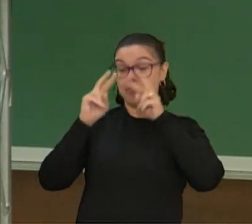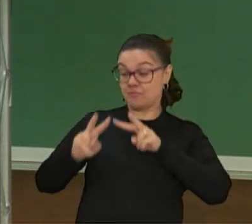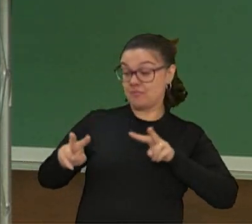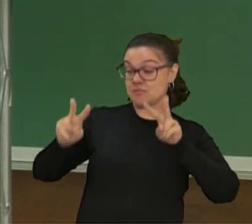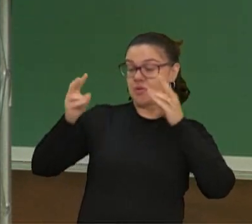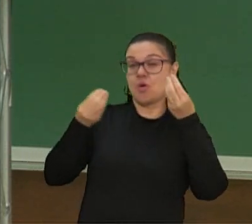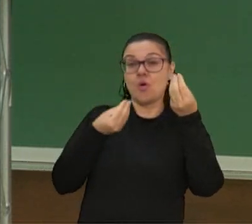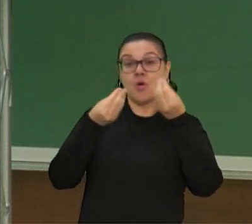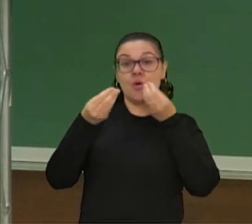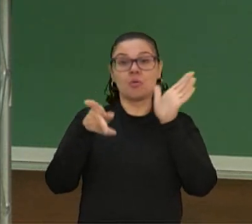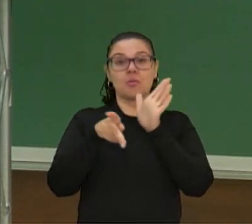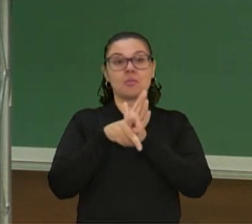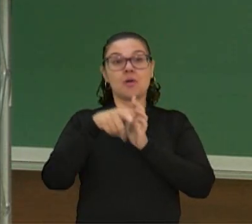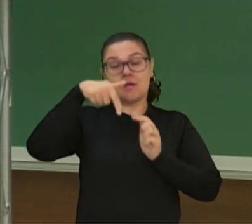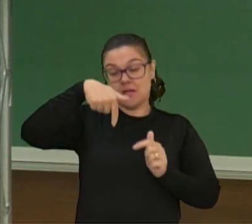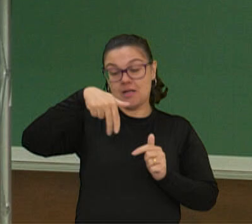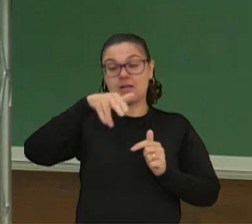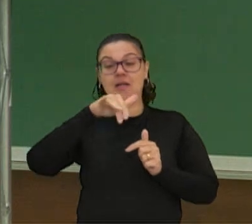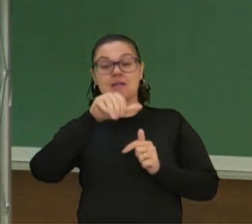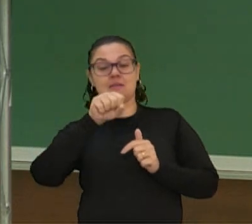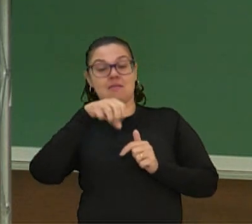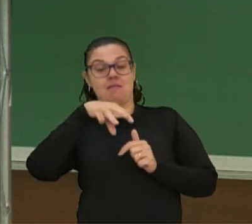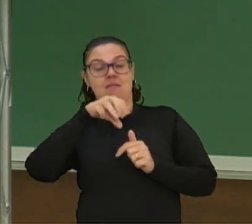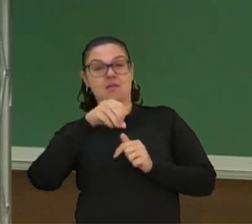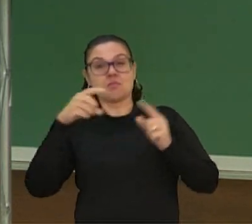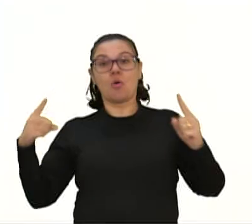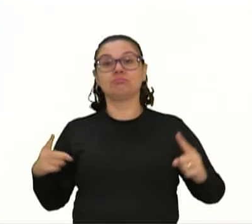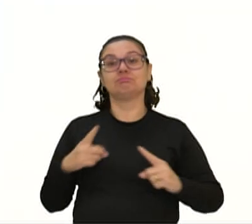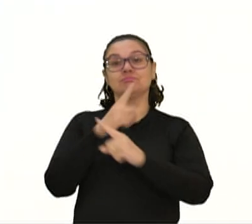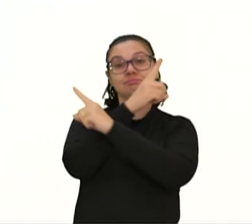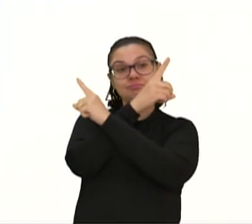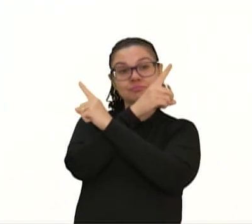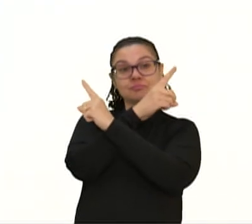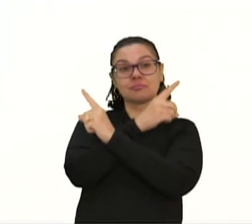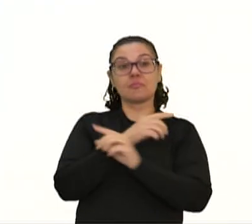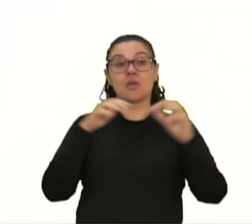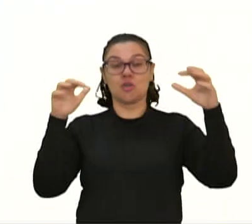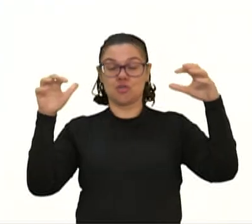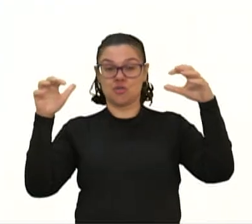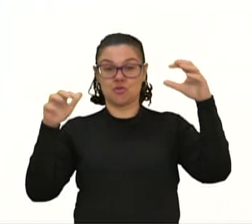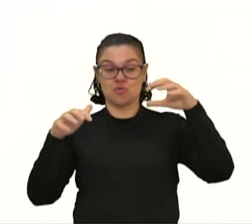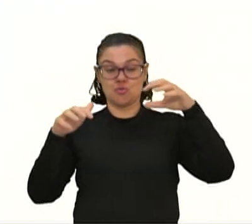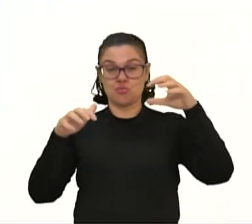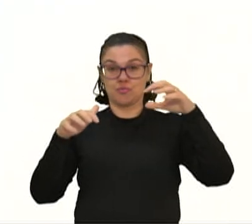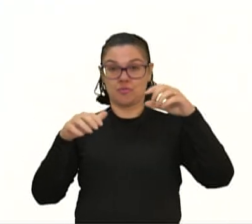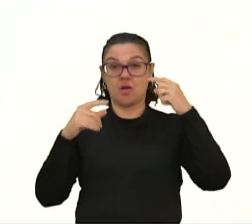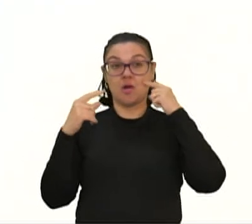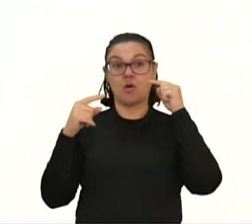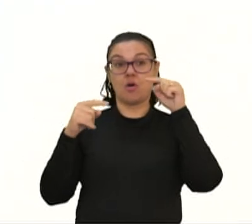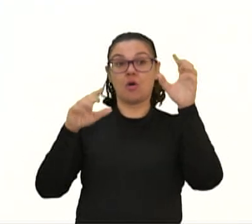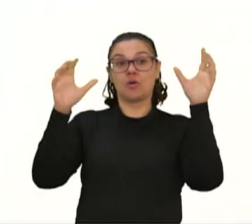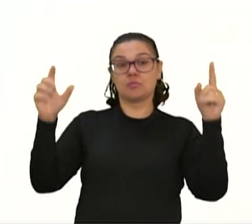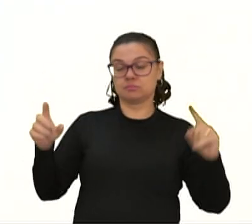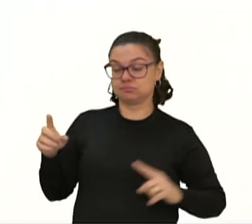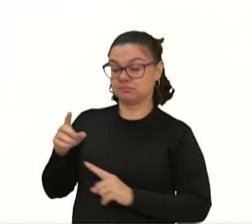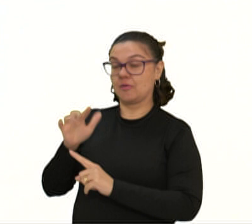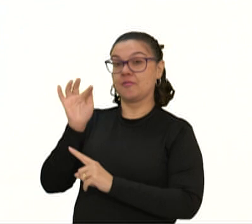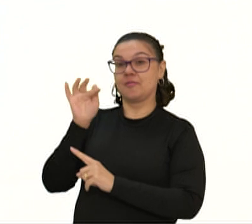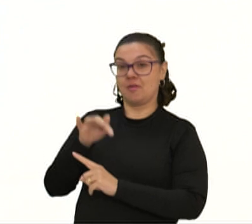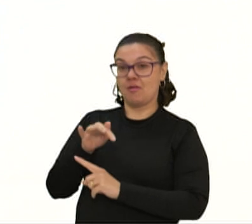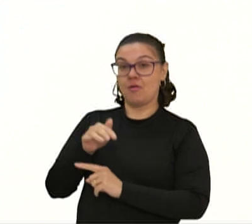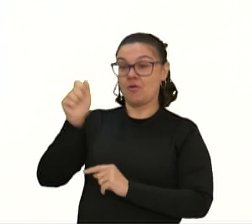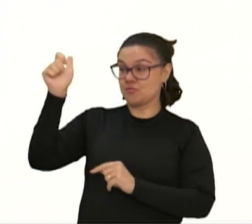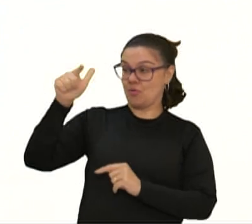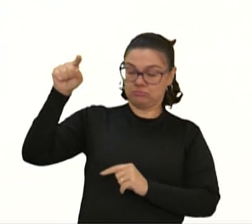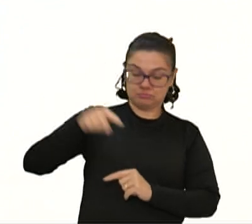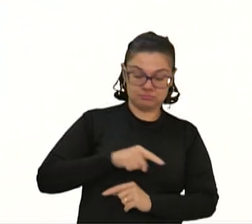para vocês o que é o quiasmo, é essa inversão. Observem, chuva aqui no meio vai para o final